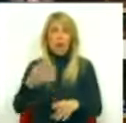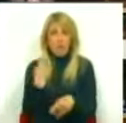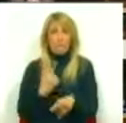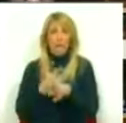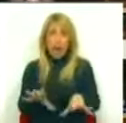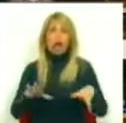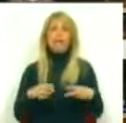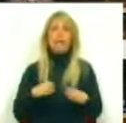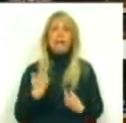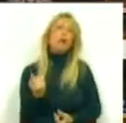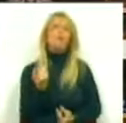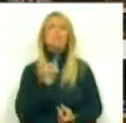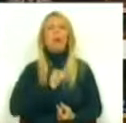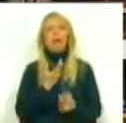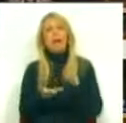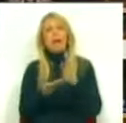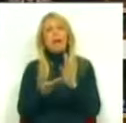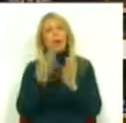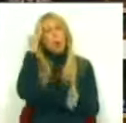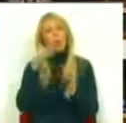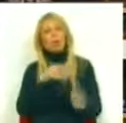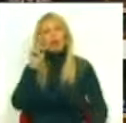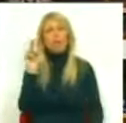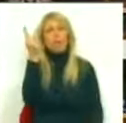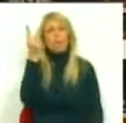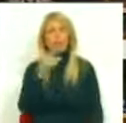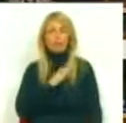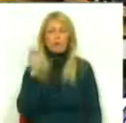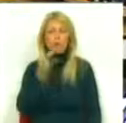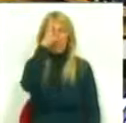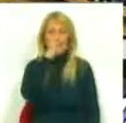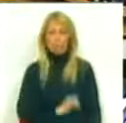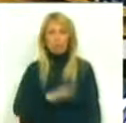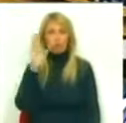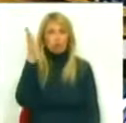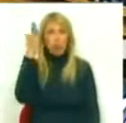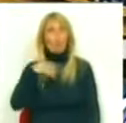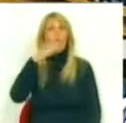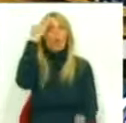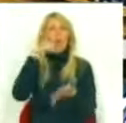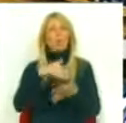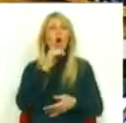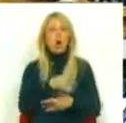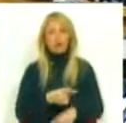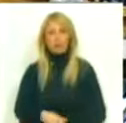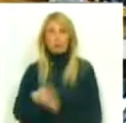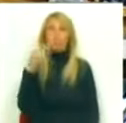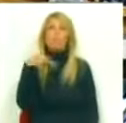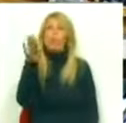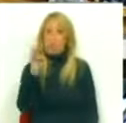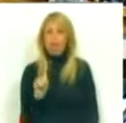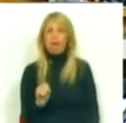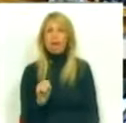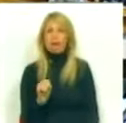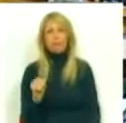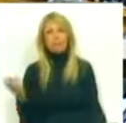aceitaram, temos de tirar duas conclusões, Sr. Primeiro-Ministro. A primeira conclusão é que o Partido Socialista é pobre e